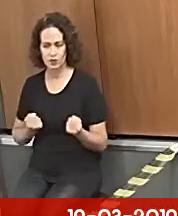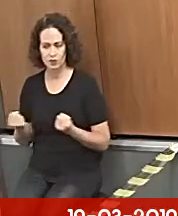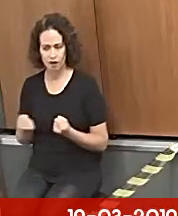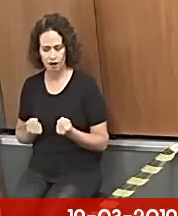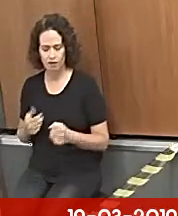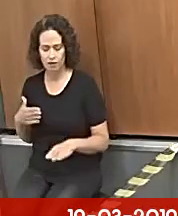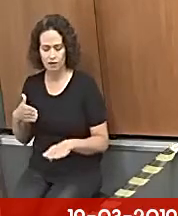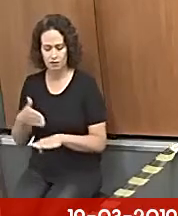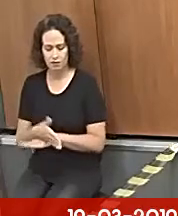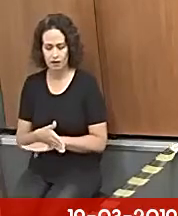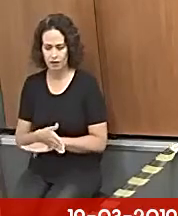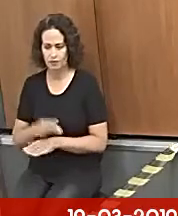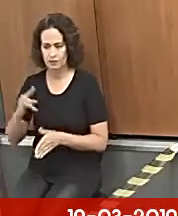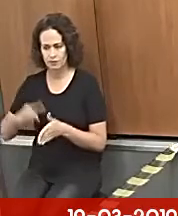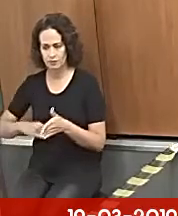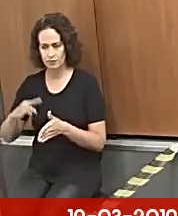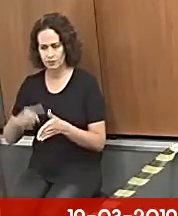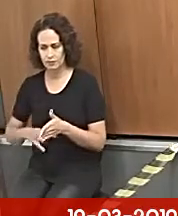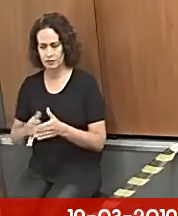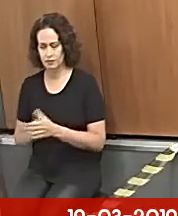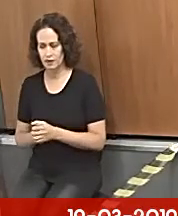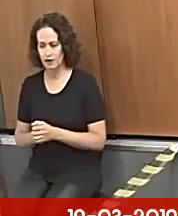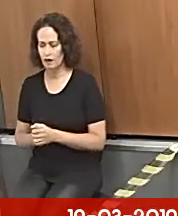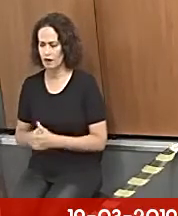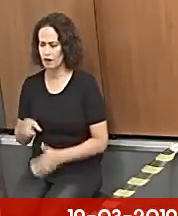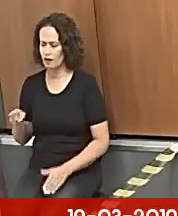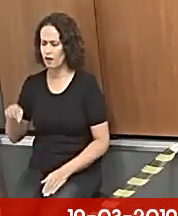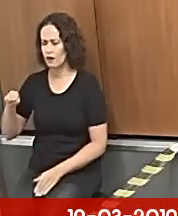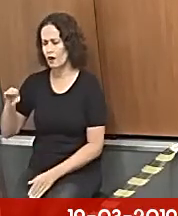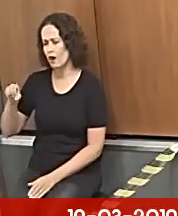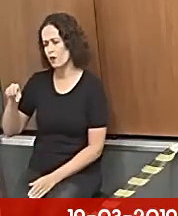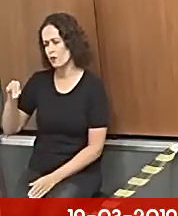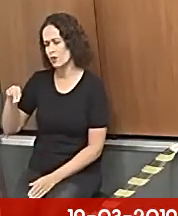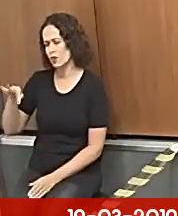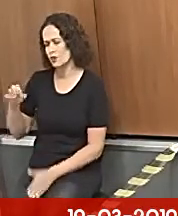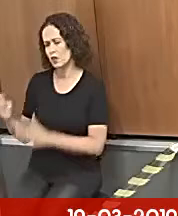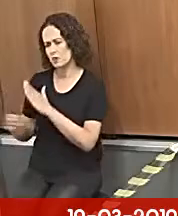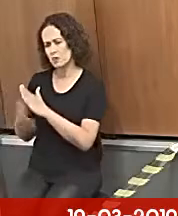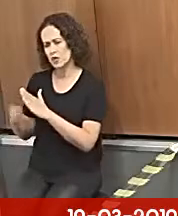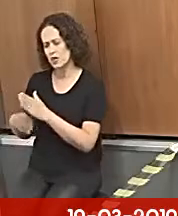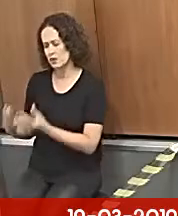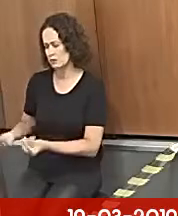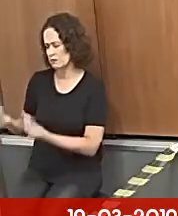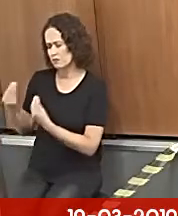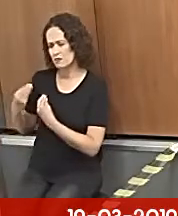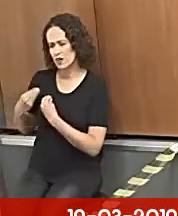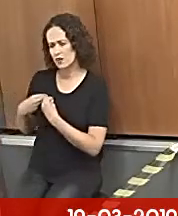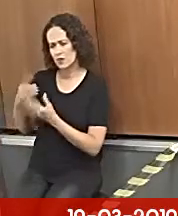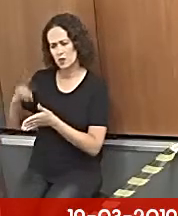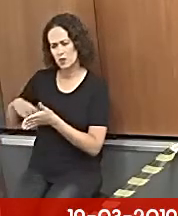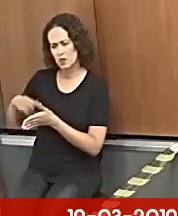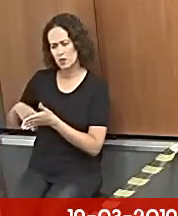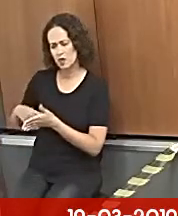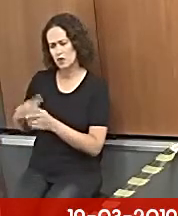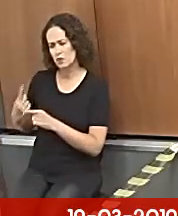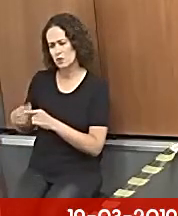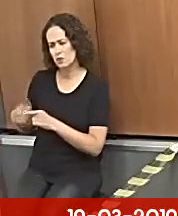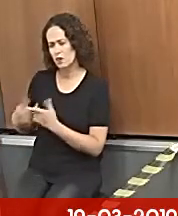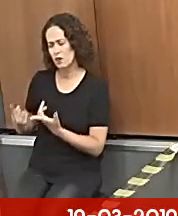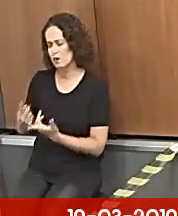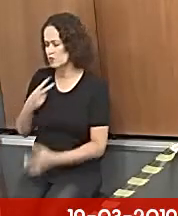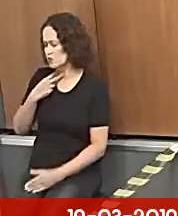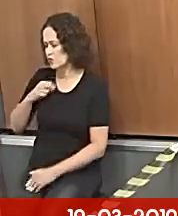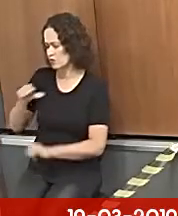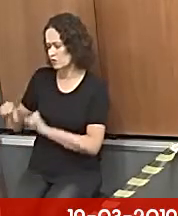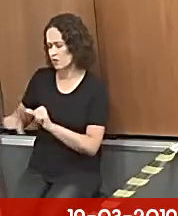a montadora devolveu documentação falando que existe um decreto do governo impedindo e dificultando né a troca do veículo